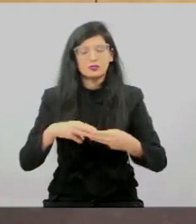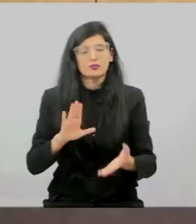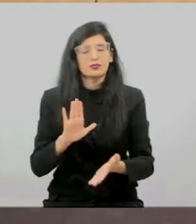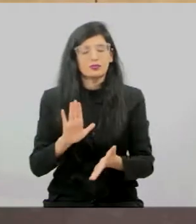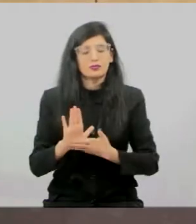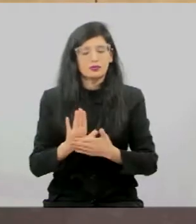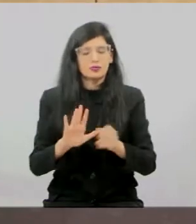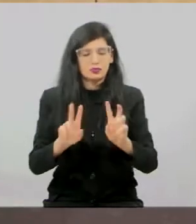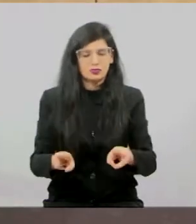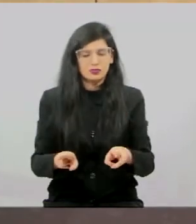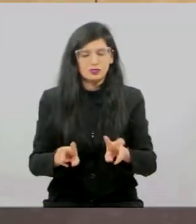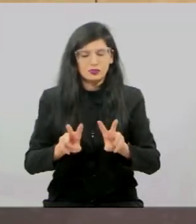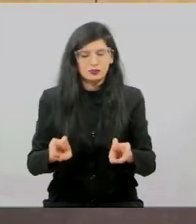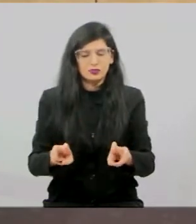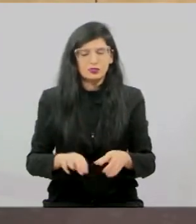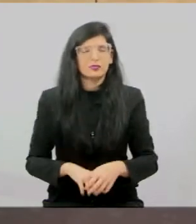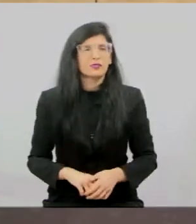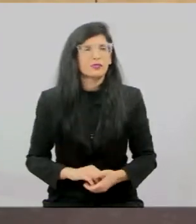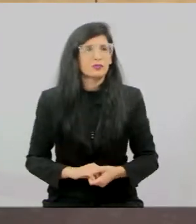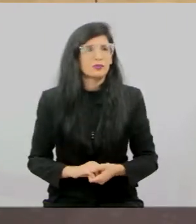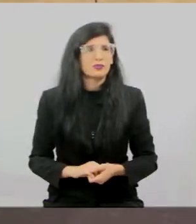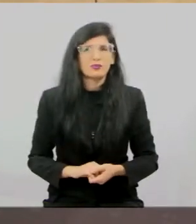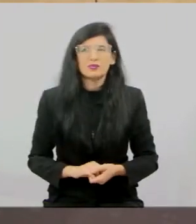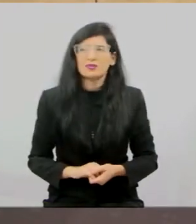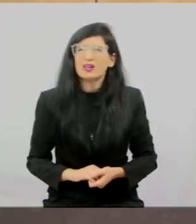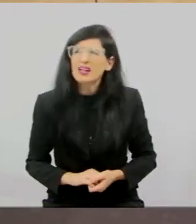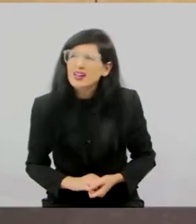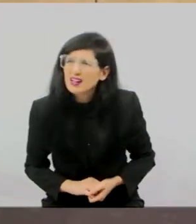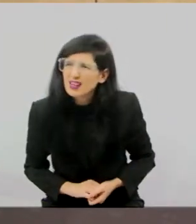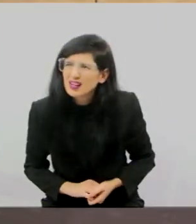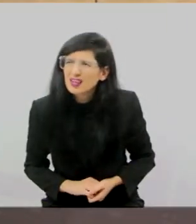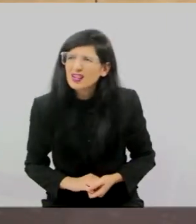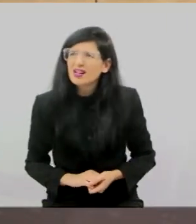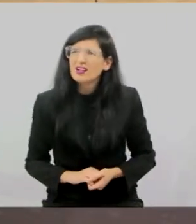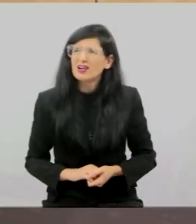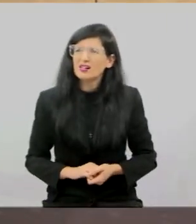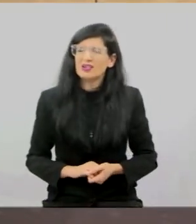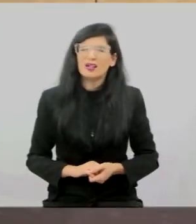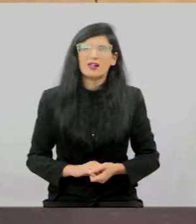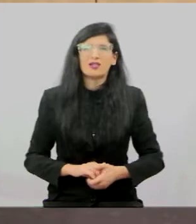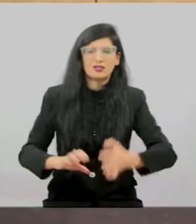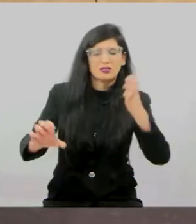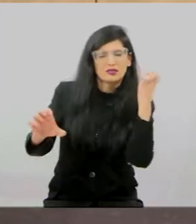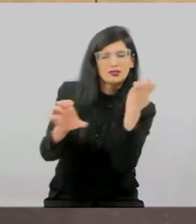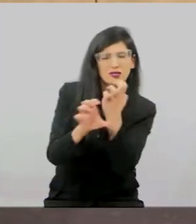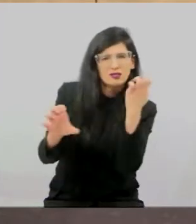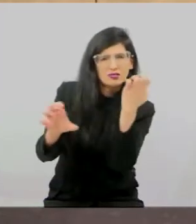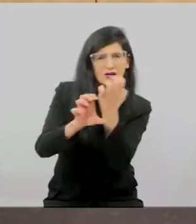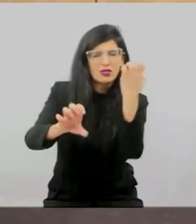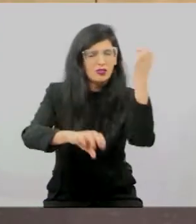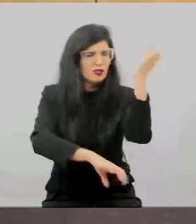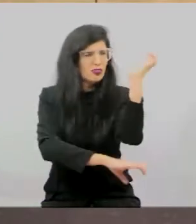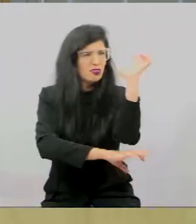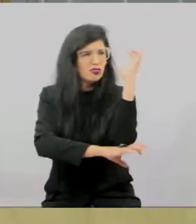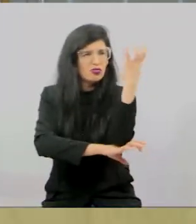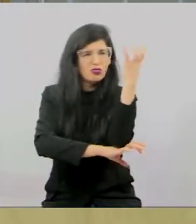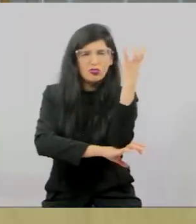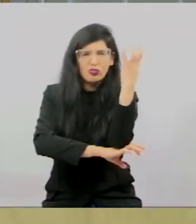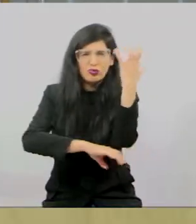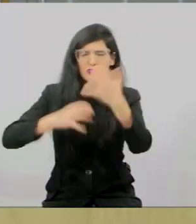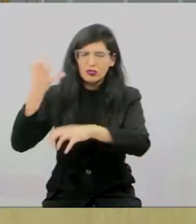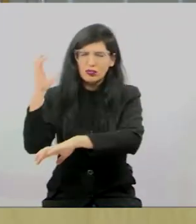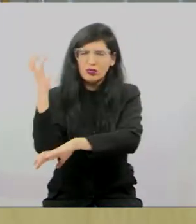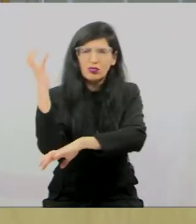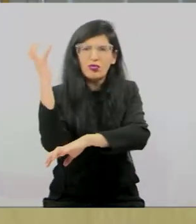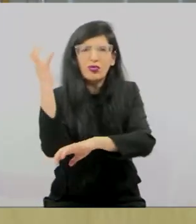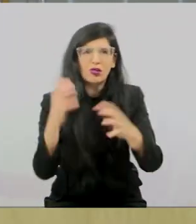congratulatória pelo Dia do Engenheiro Florestal, comemorado em 12 de julho. Nessa